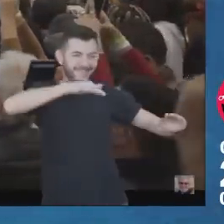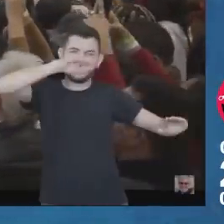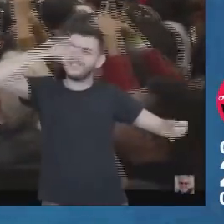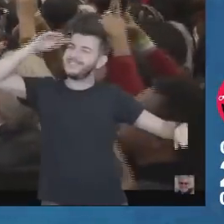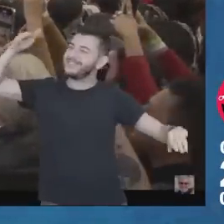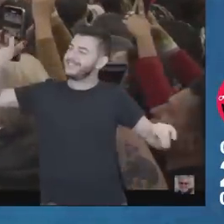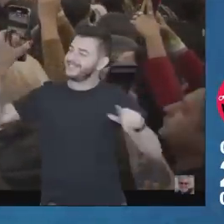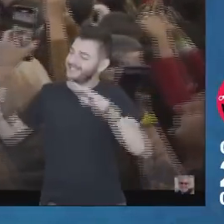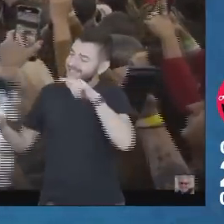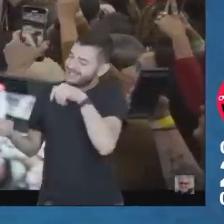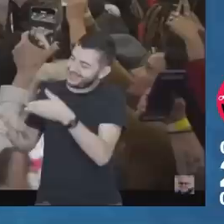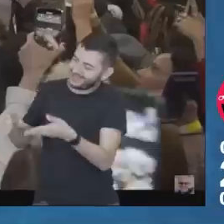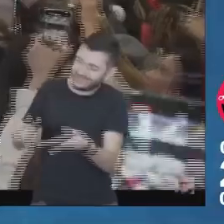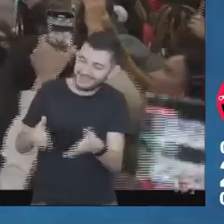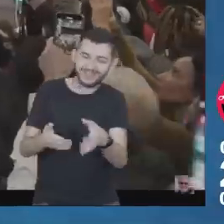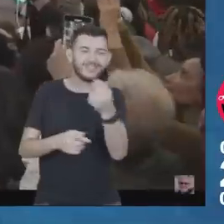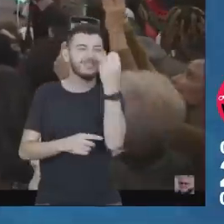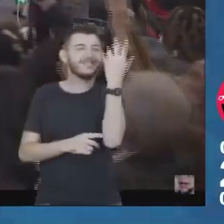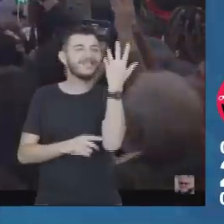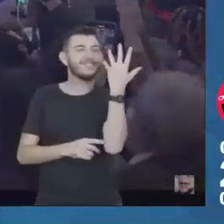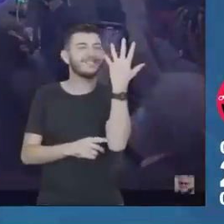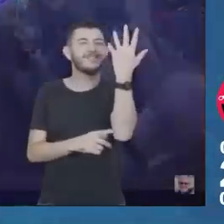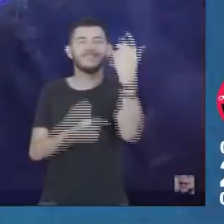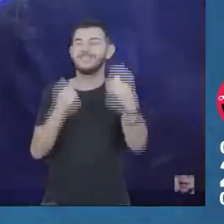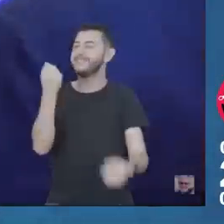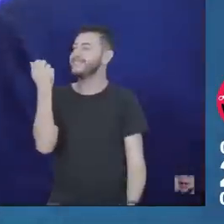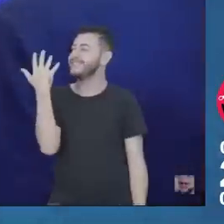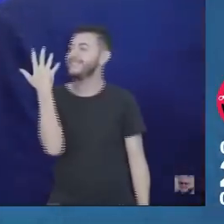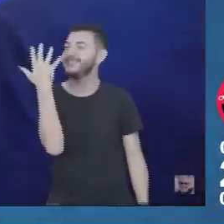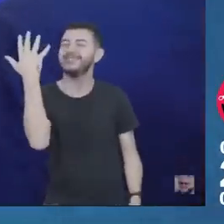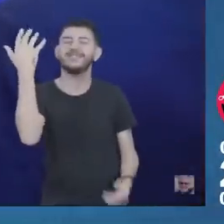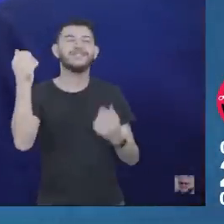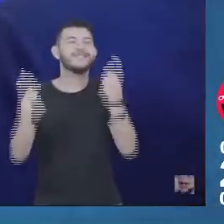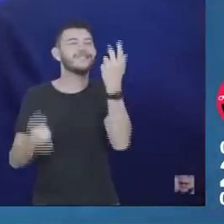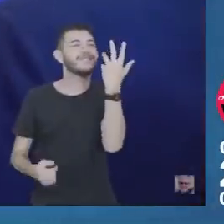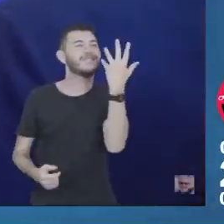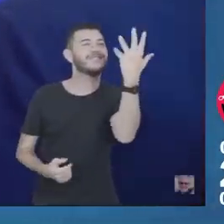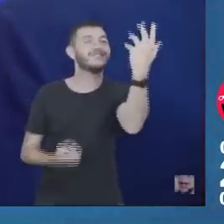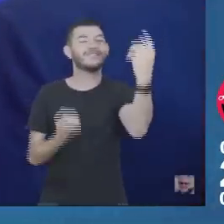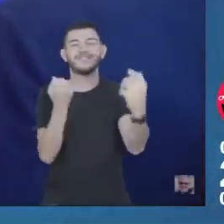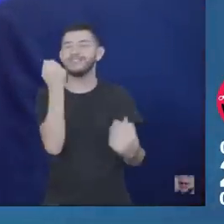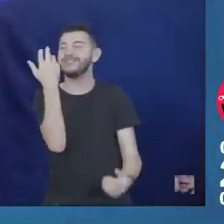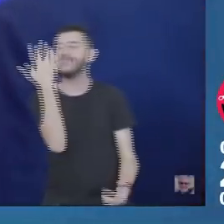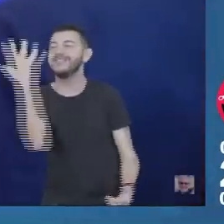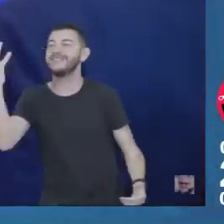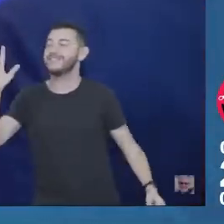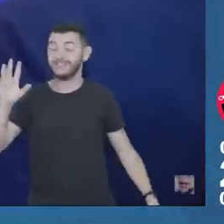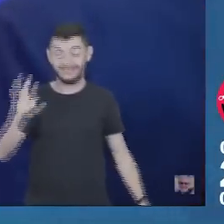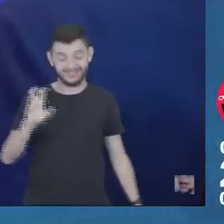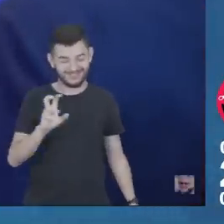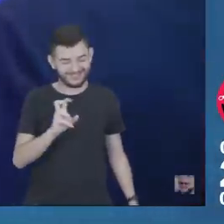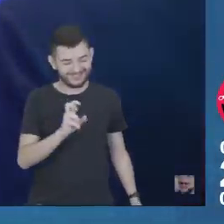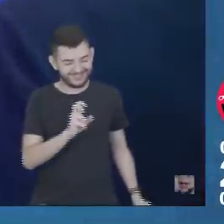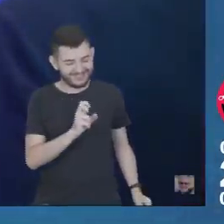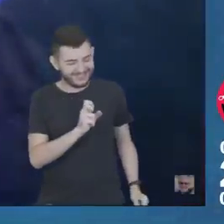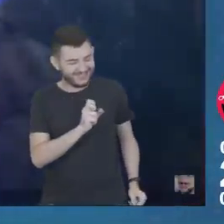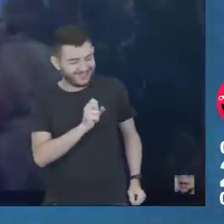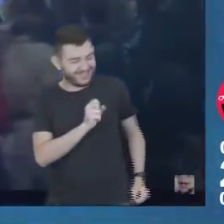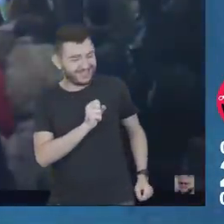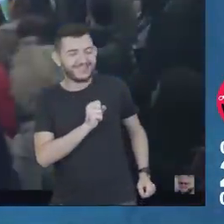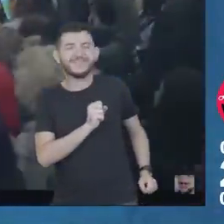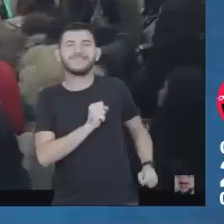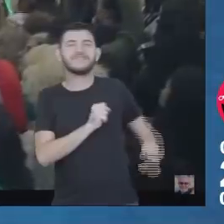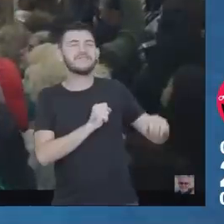nossa vida no teu seio mais amores. Ó pátria amada, idolatrada, salve,